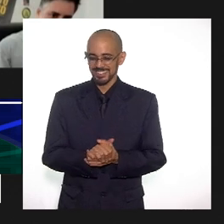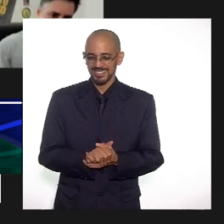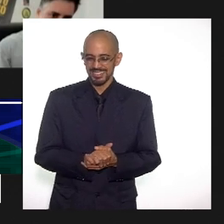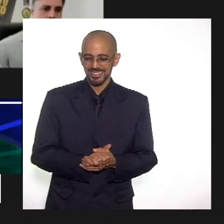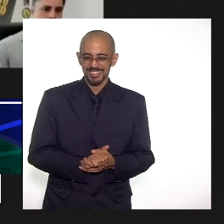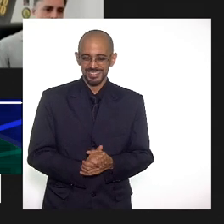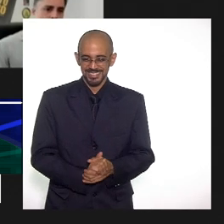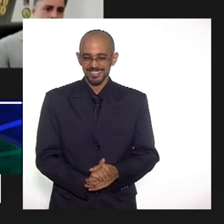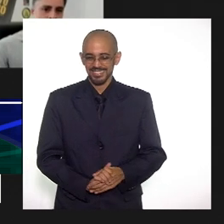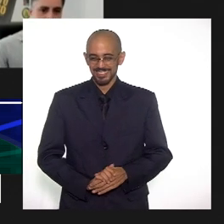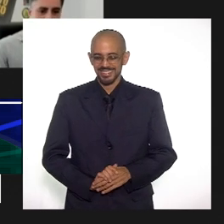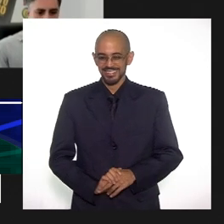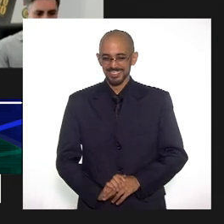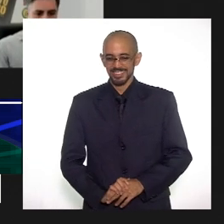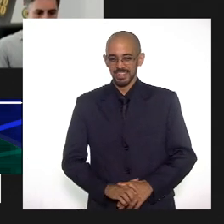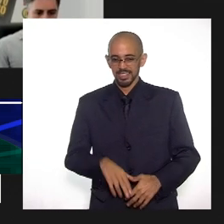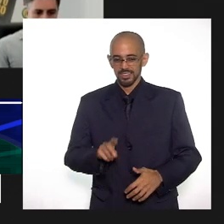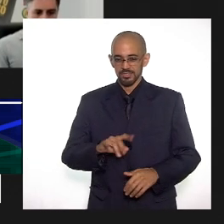No grupo.